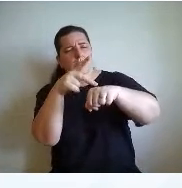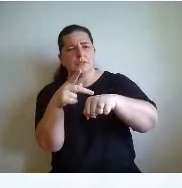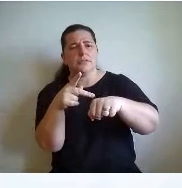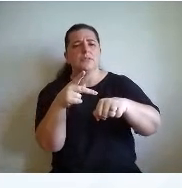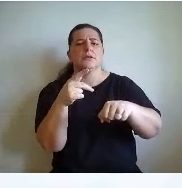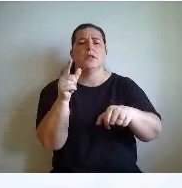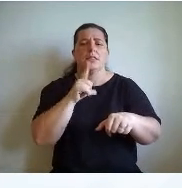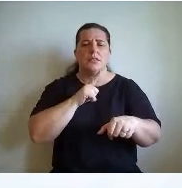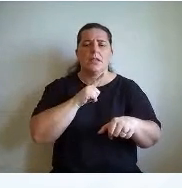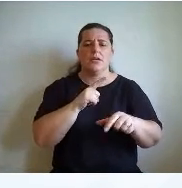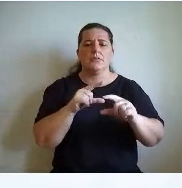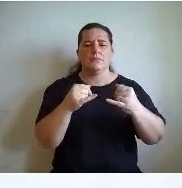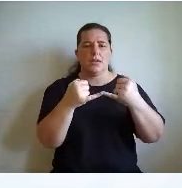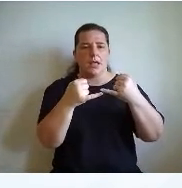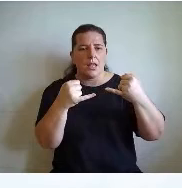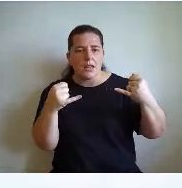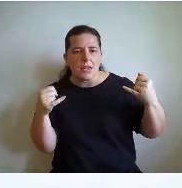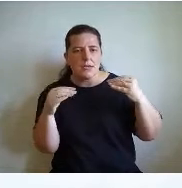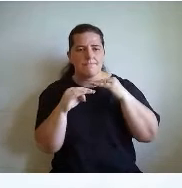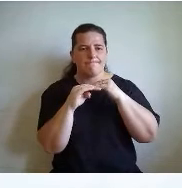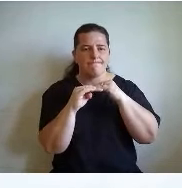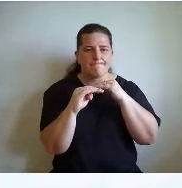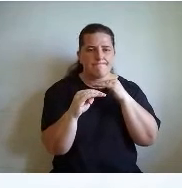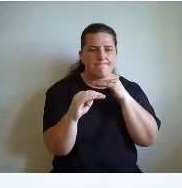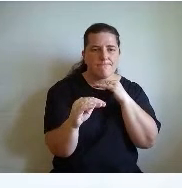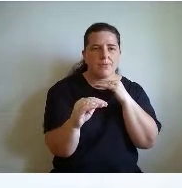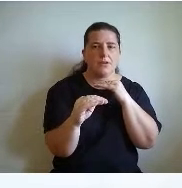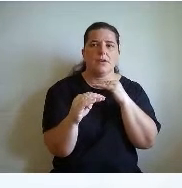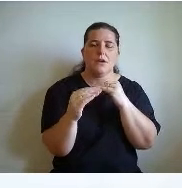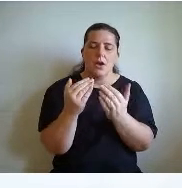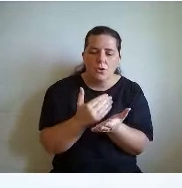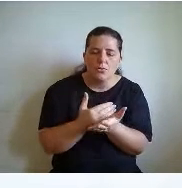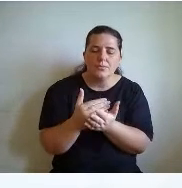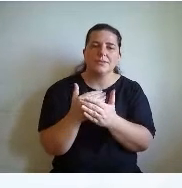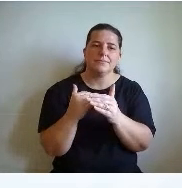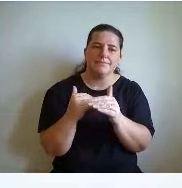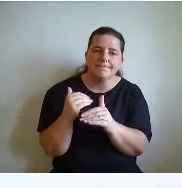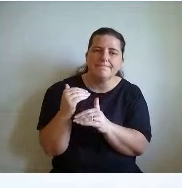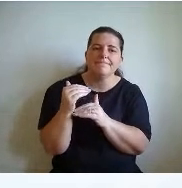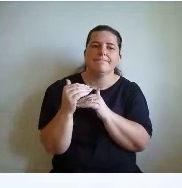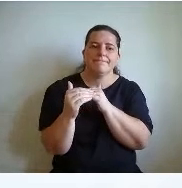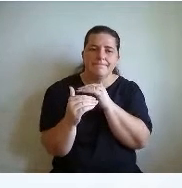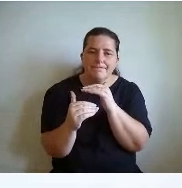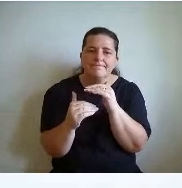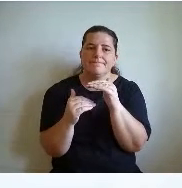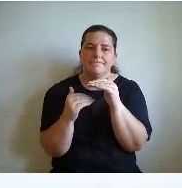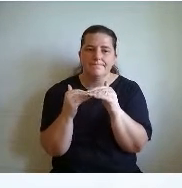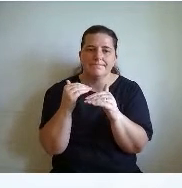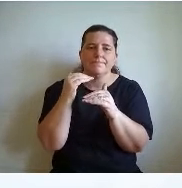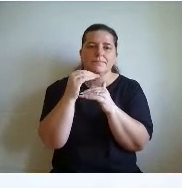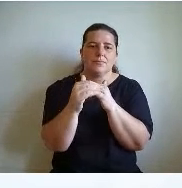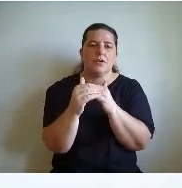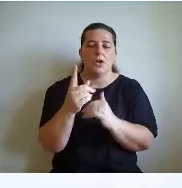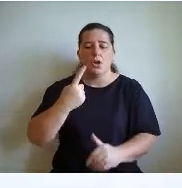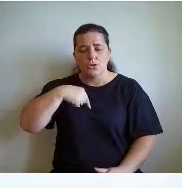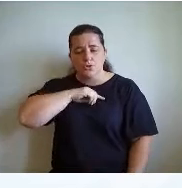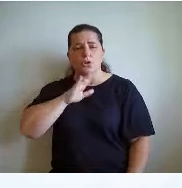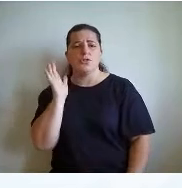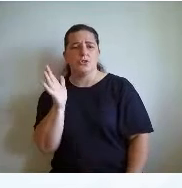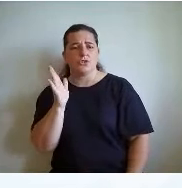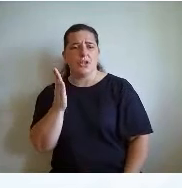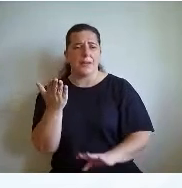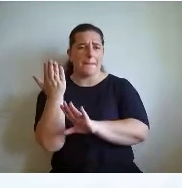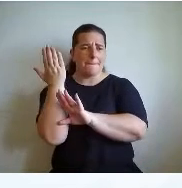na faixa do entrando para o desenvolvimento, vivem, que nós já tínhamos outras